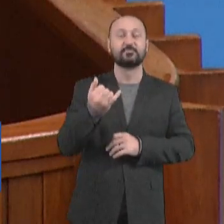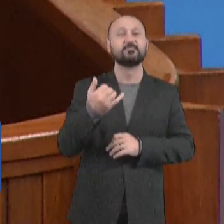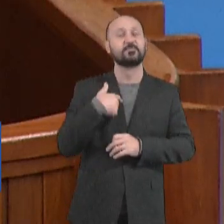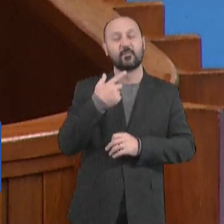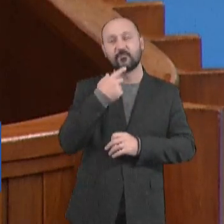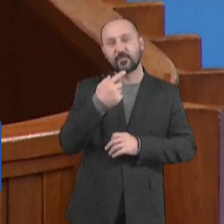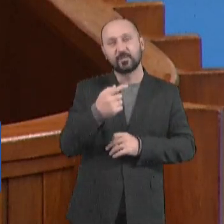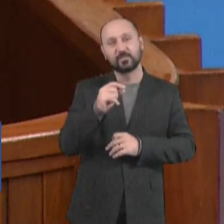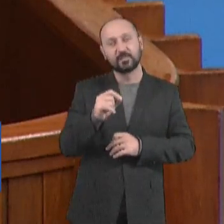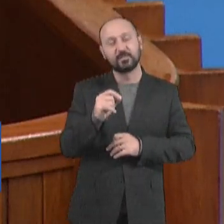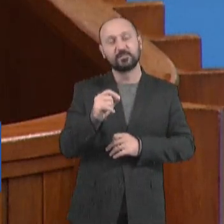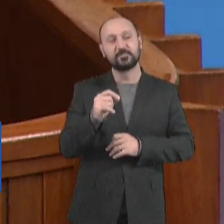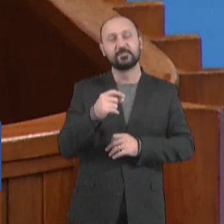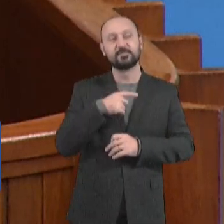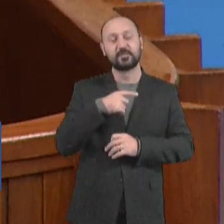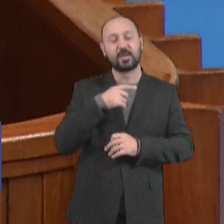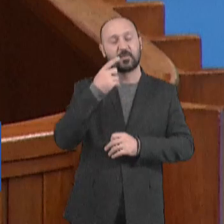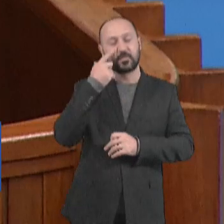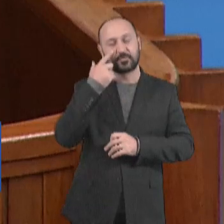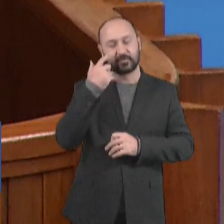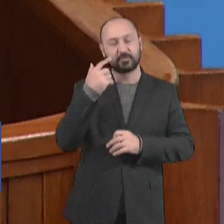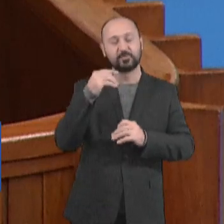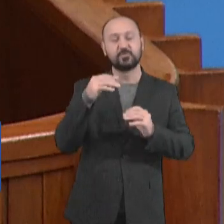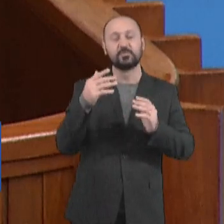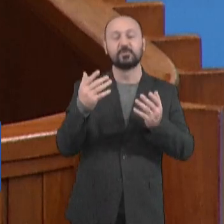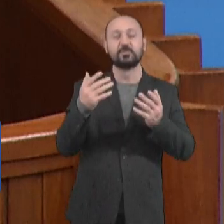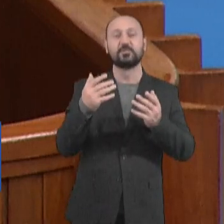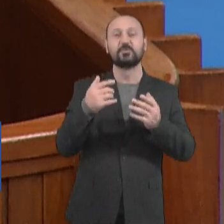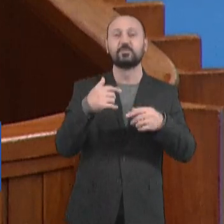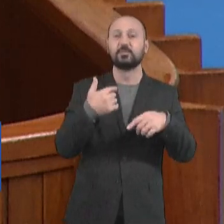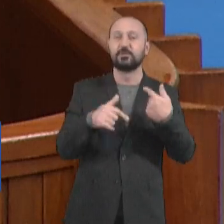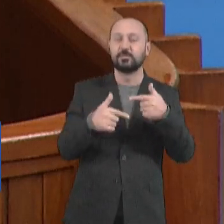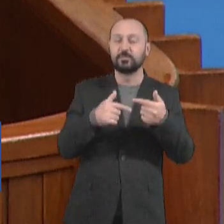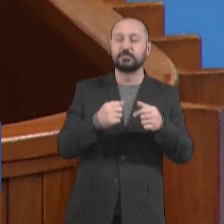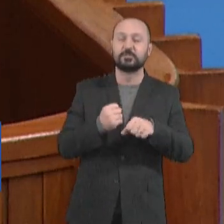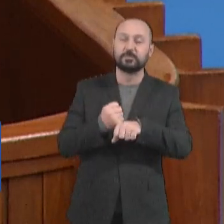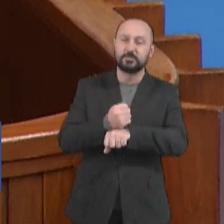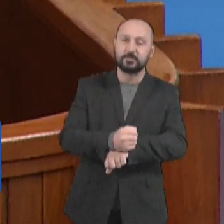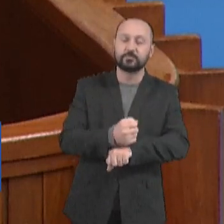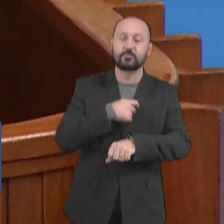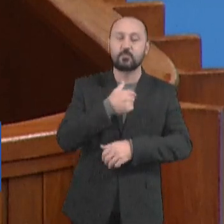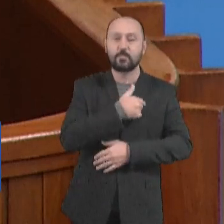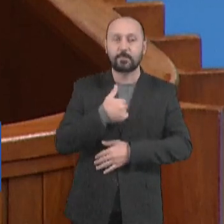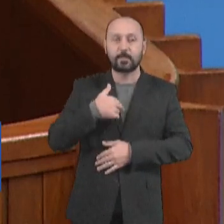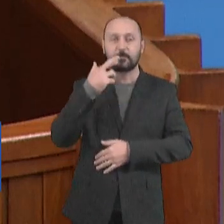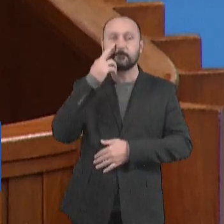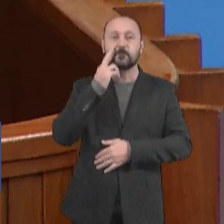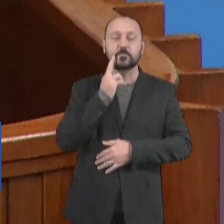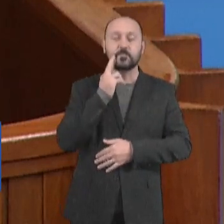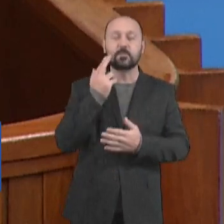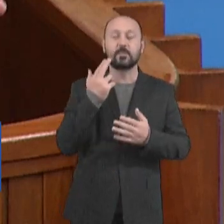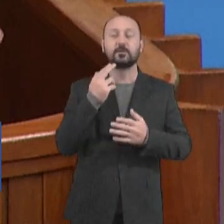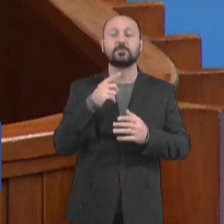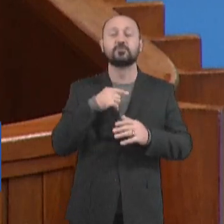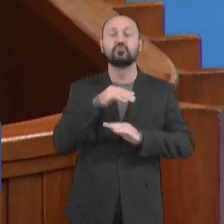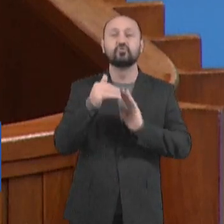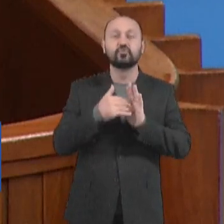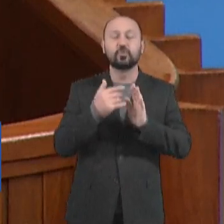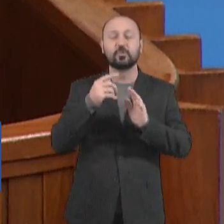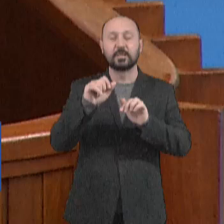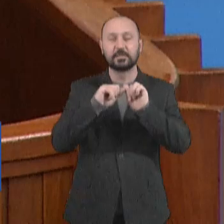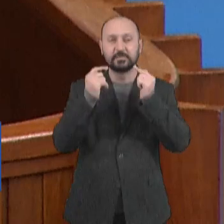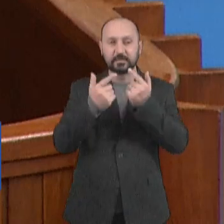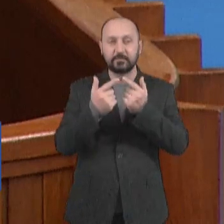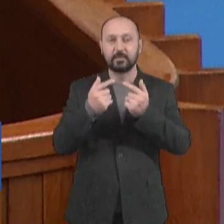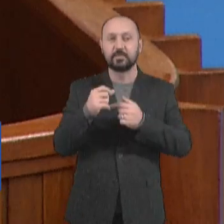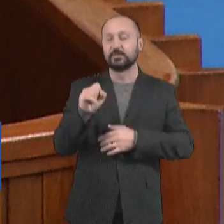aí eu acredito, né, a gente tem visto o trabalho incansável do nosso governador Eduardo Rido, de toda essa Assembleia